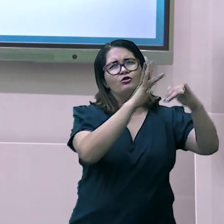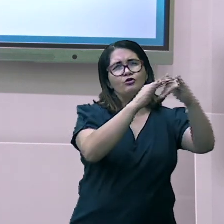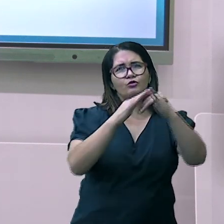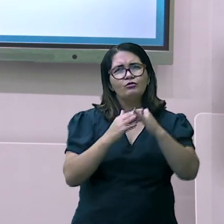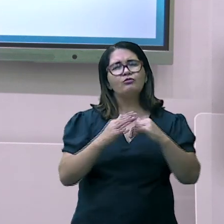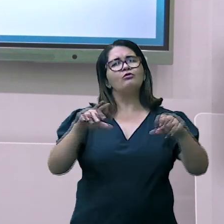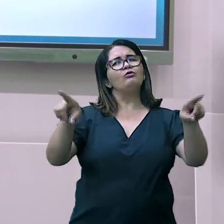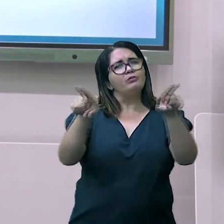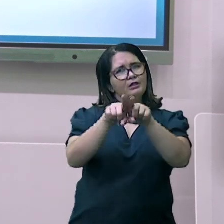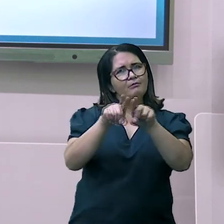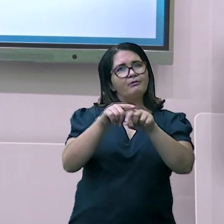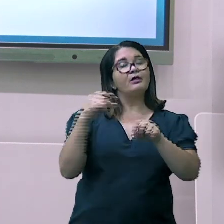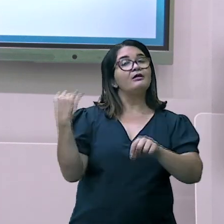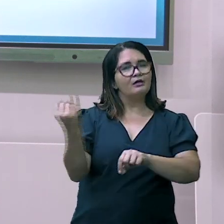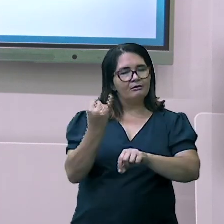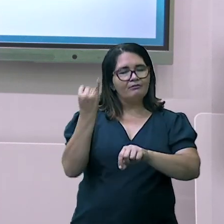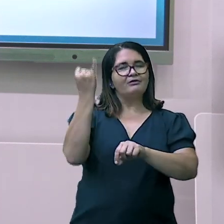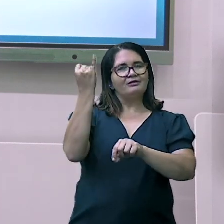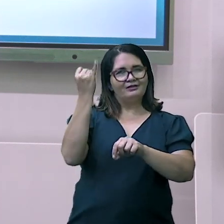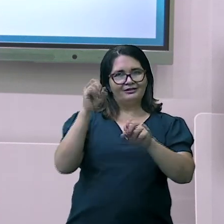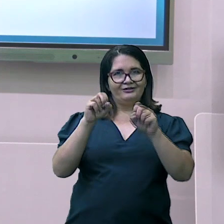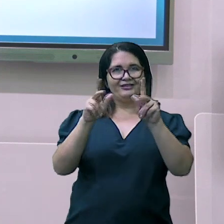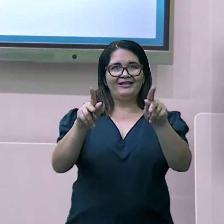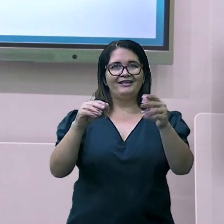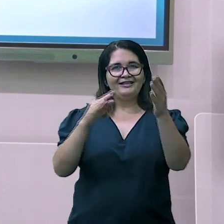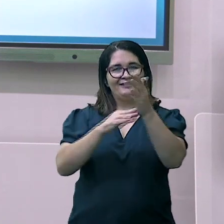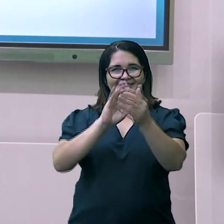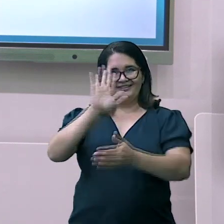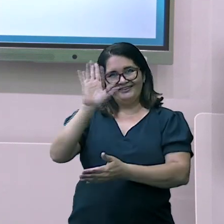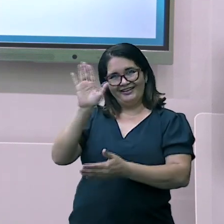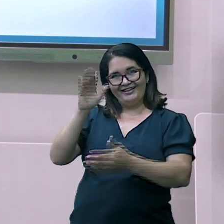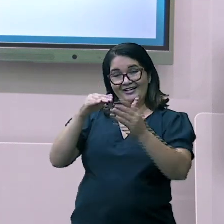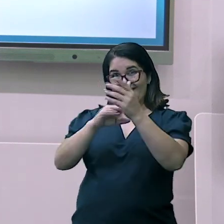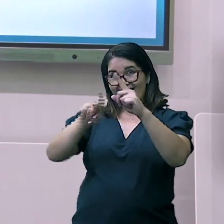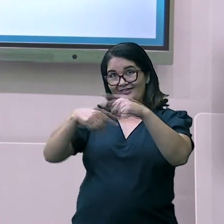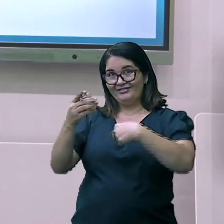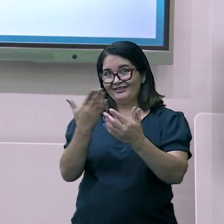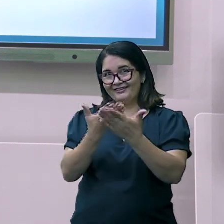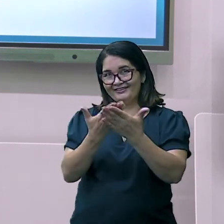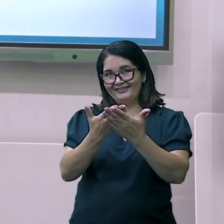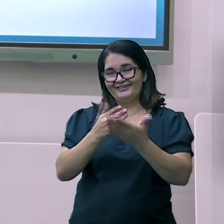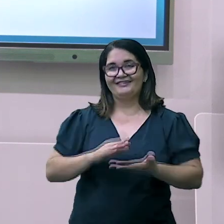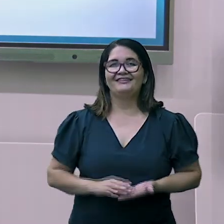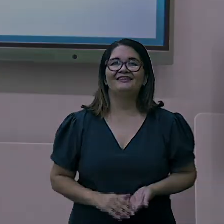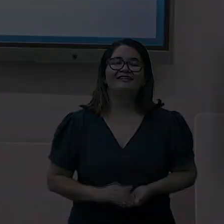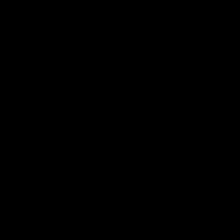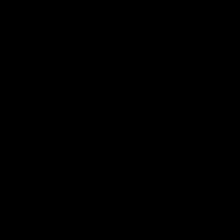acesse nossas redes sociais SMED GV. Tchau, até a próxima!